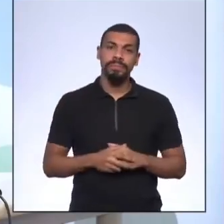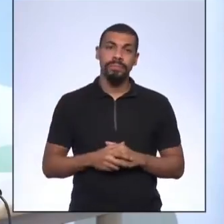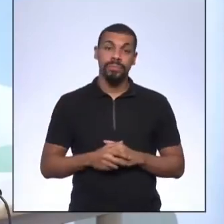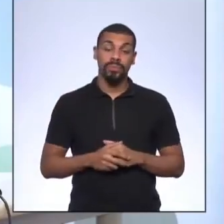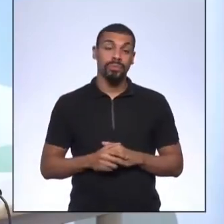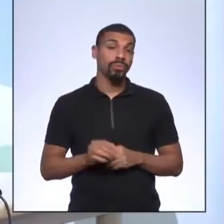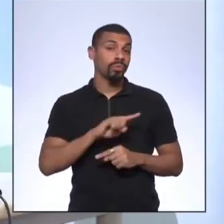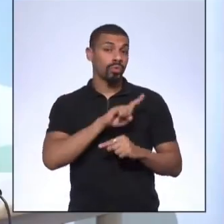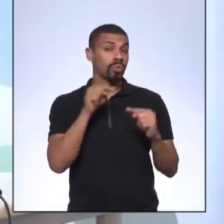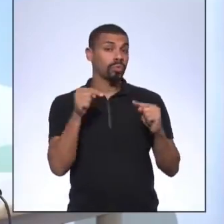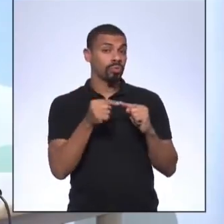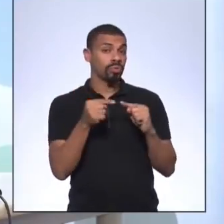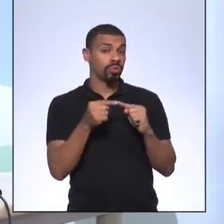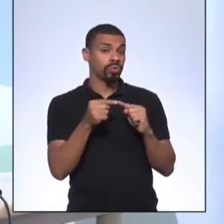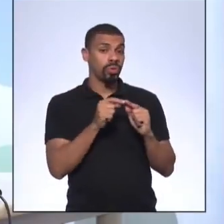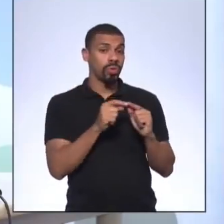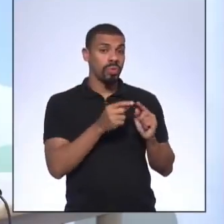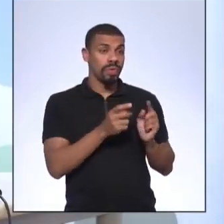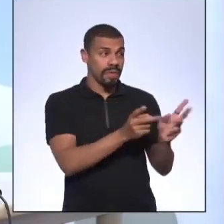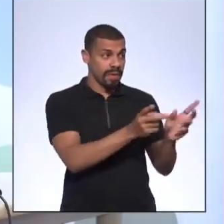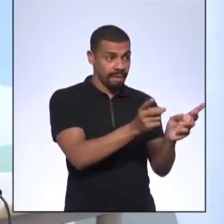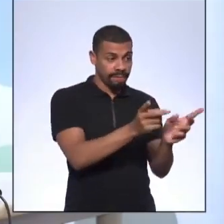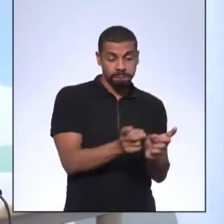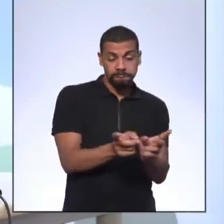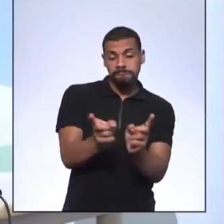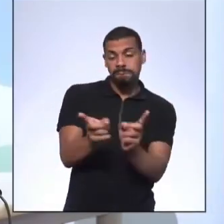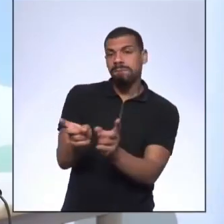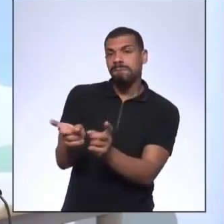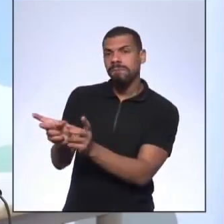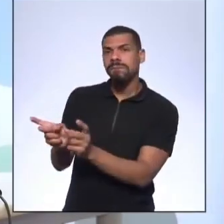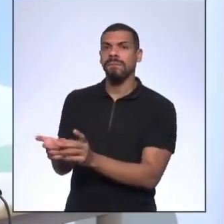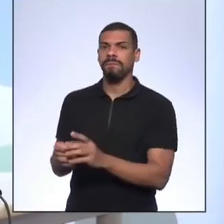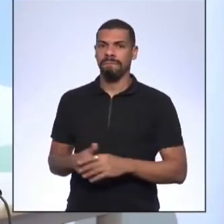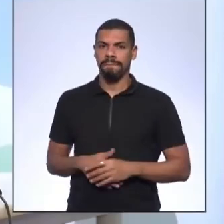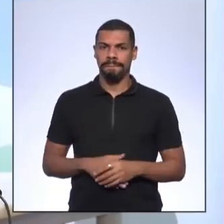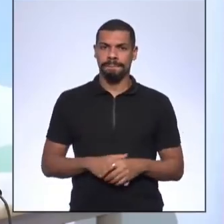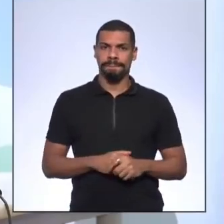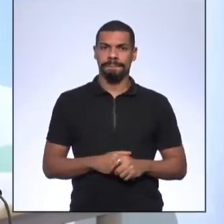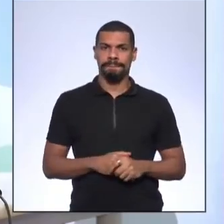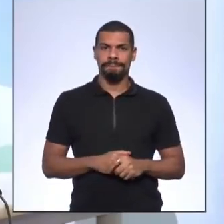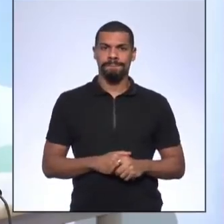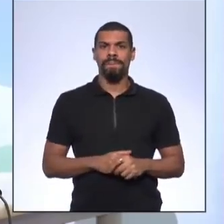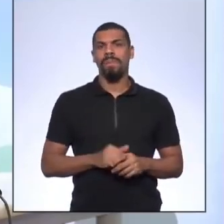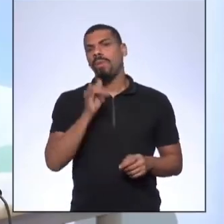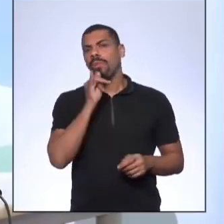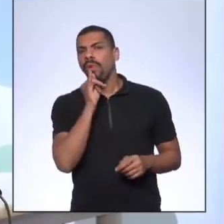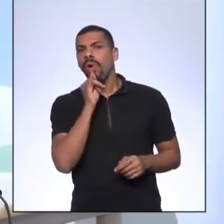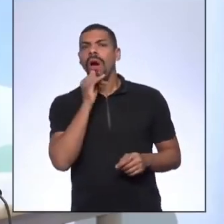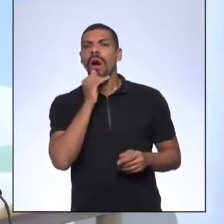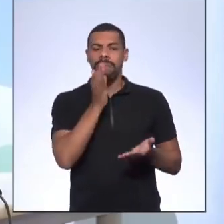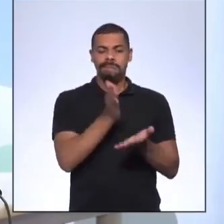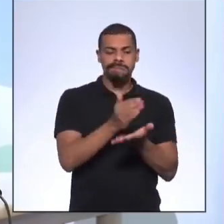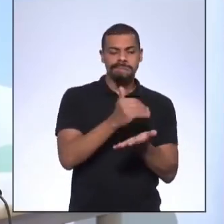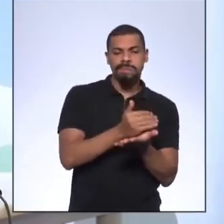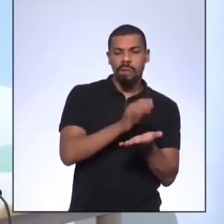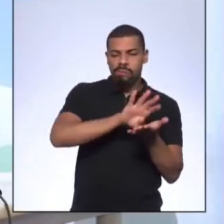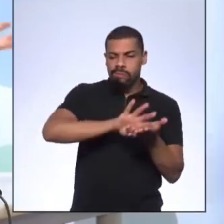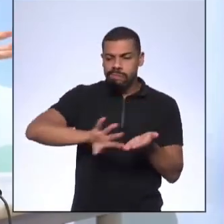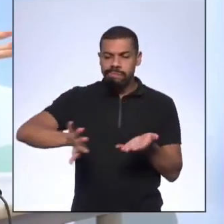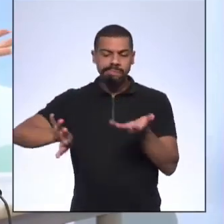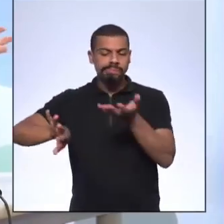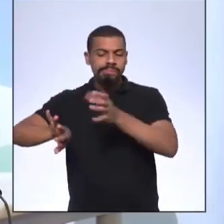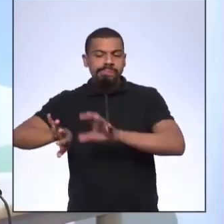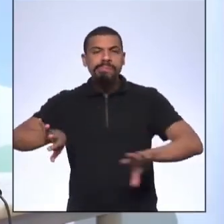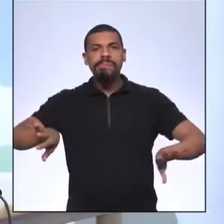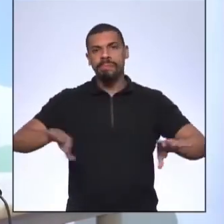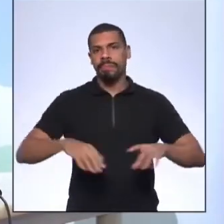Mar Mediterrâneo, para poder fazer essa distribuição das mercadorias. Então, os árabes levam metade do caminho, os italianos pegam e